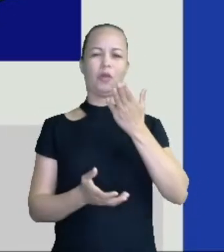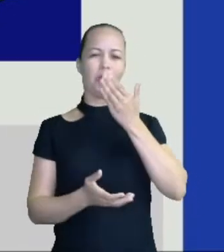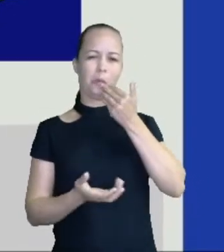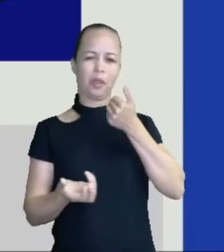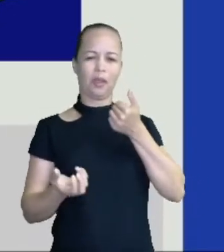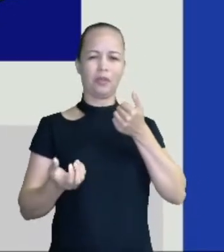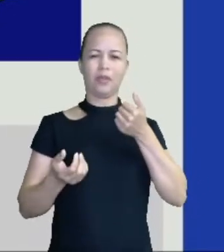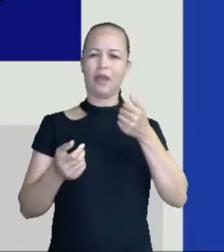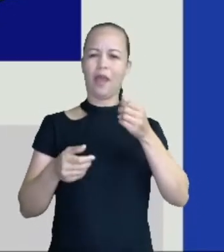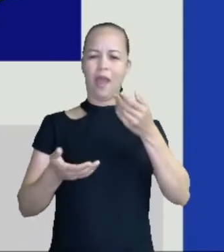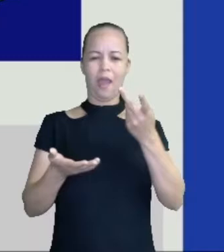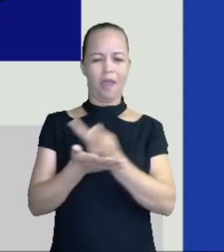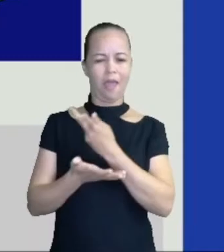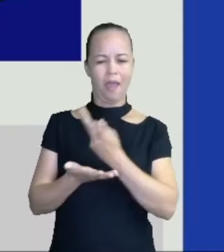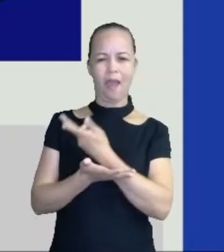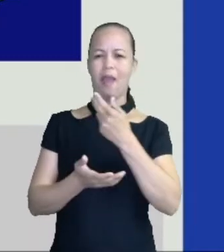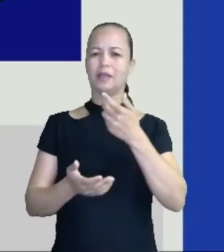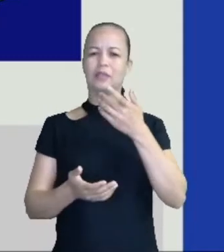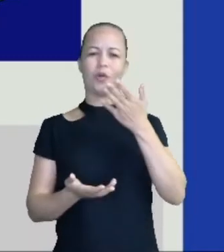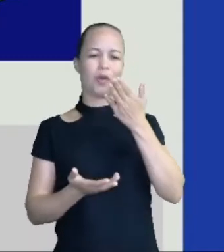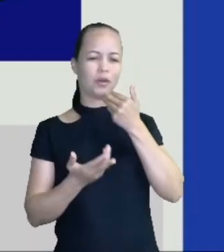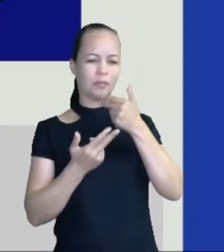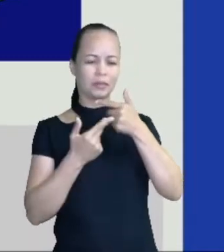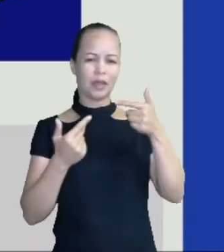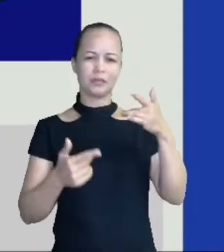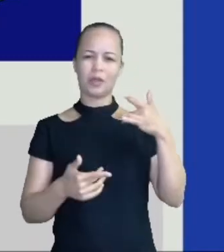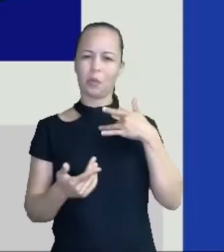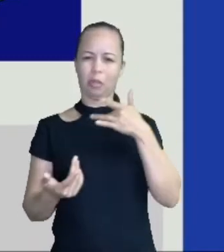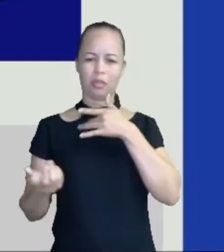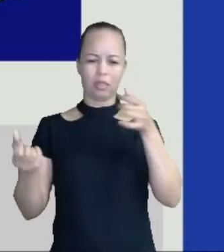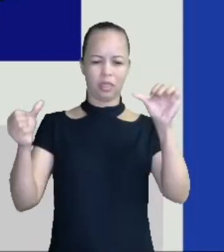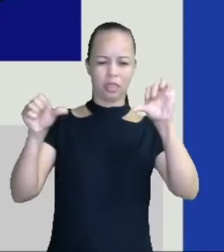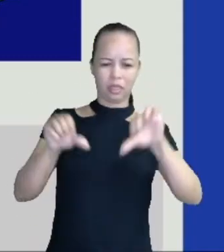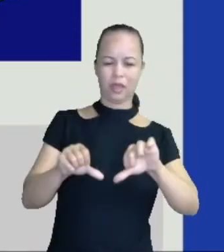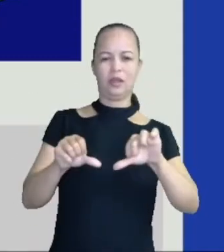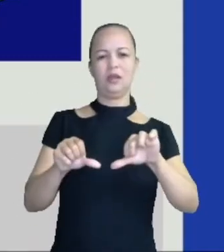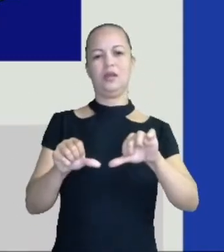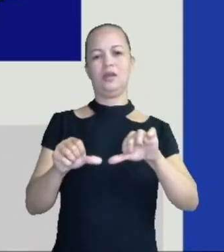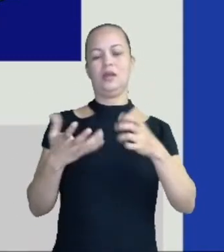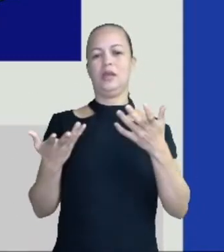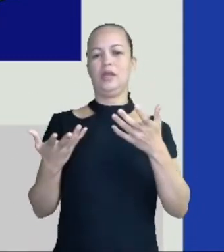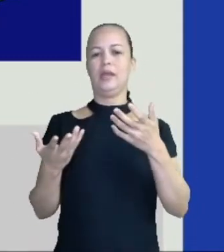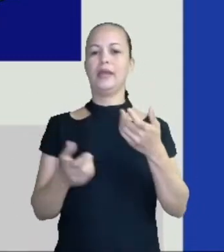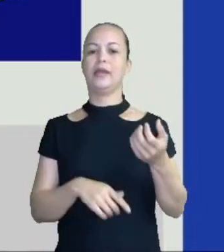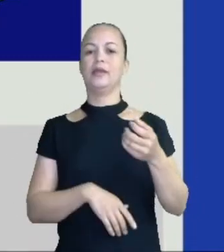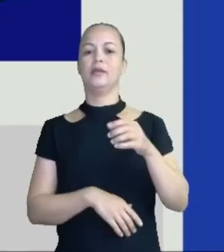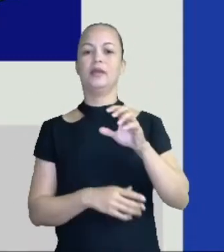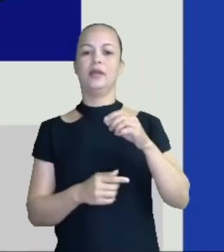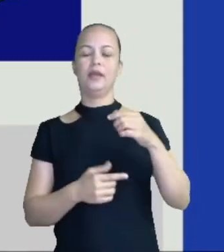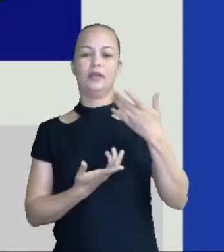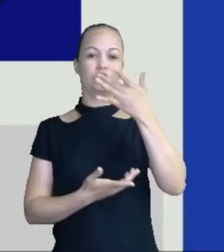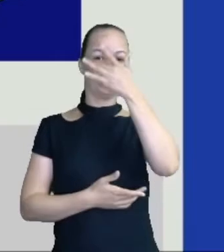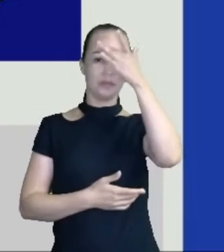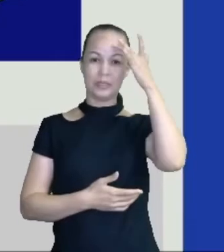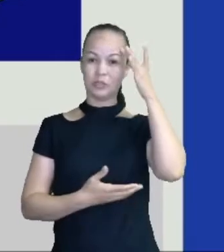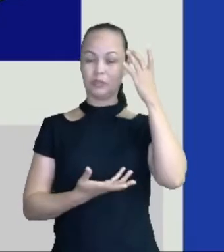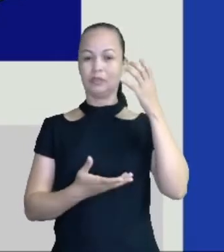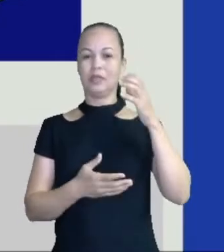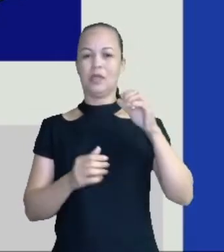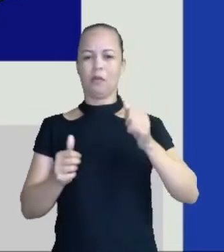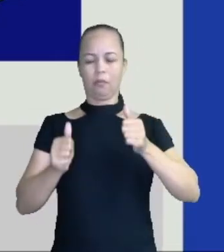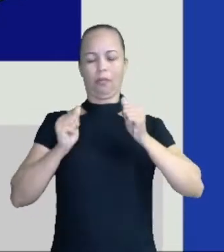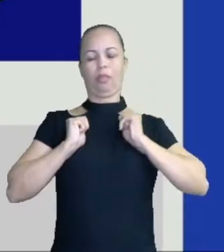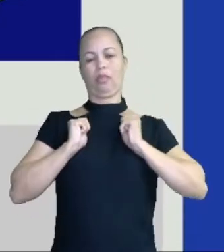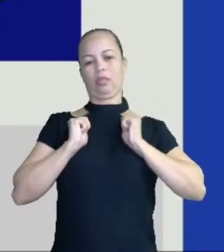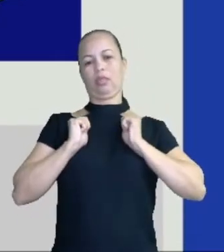uma alimentação não saudável, como o sedentarismo, né? Pessoas que não têm costume de praticarem exercício físico,